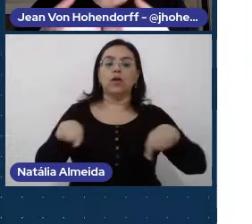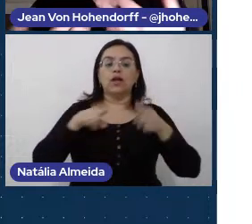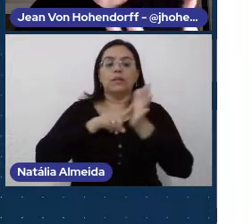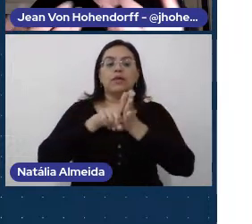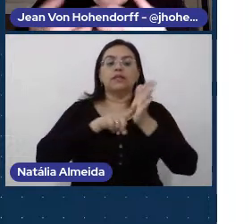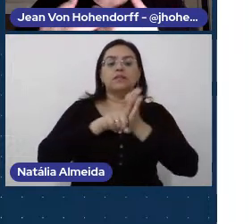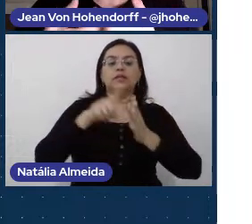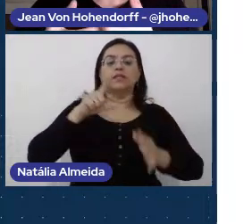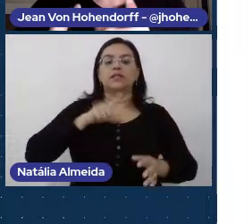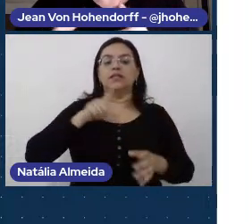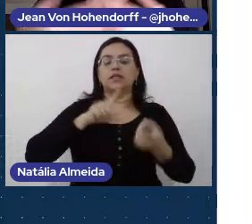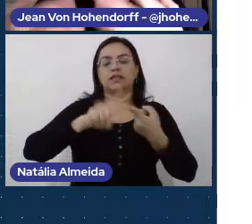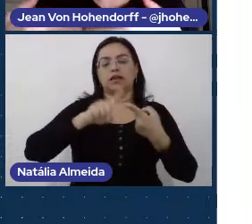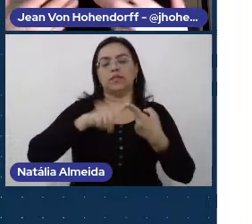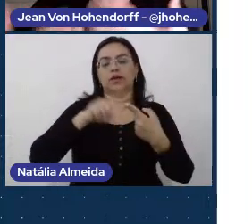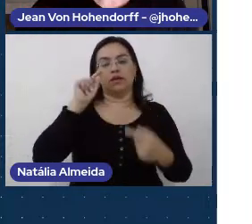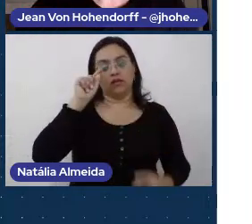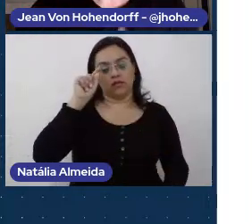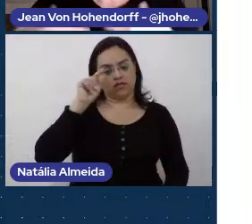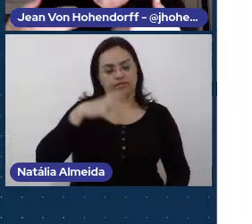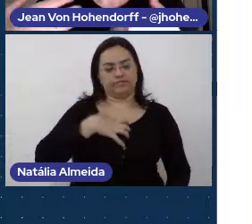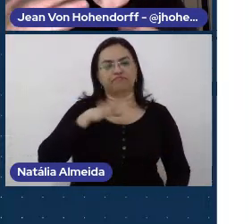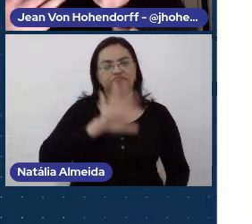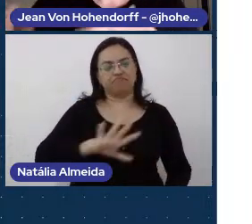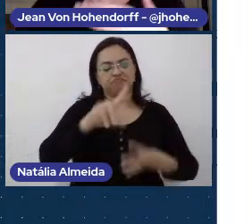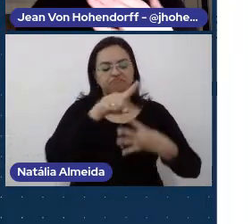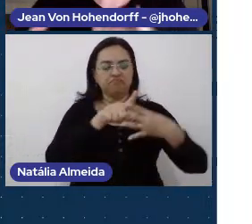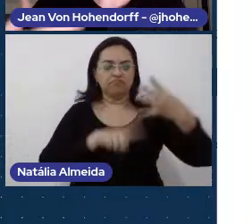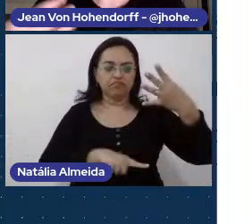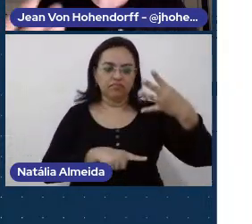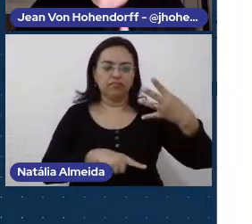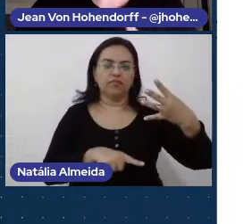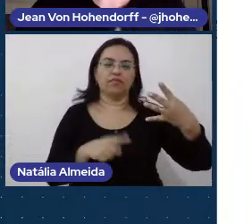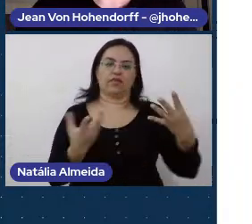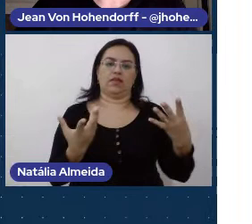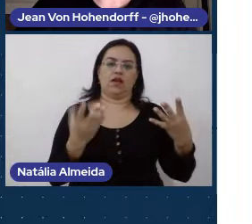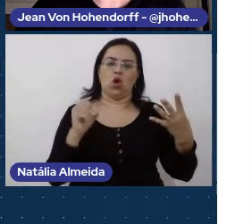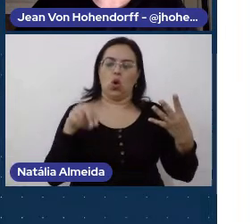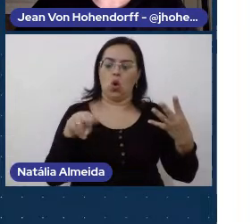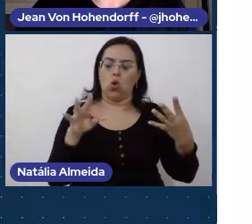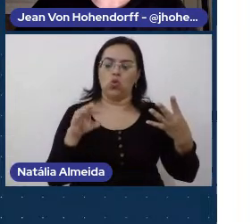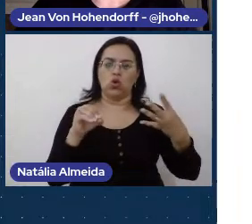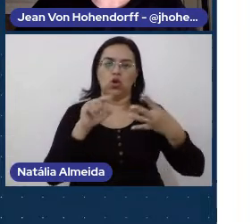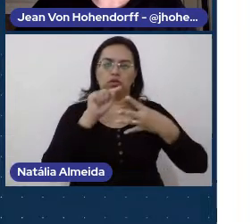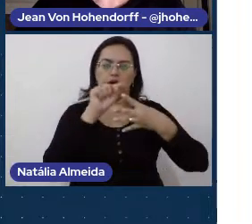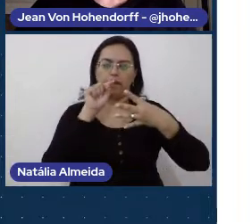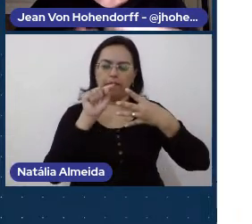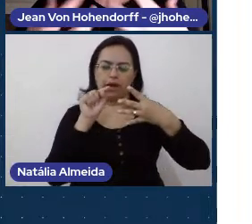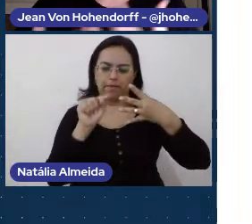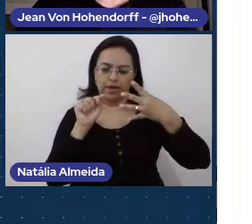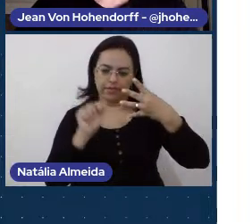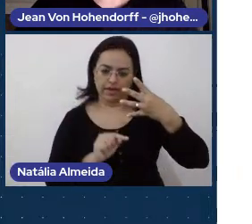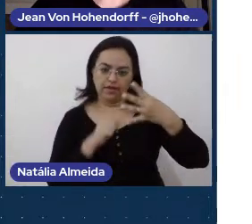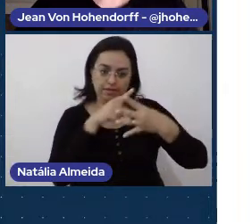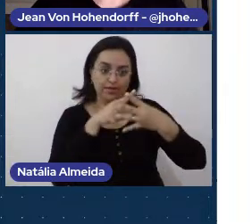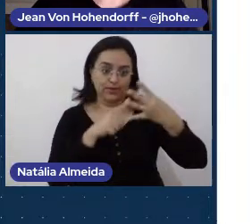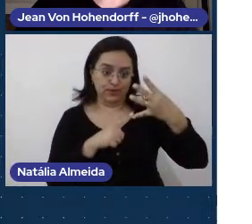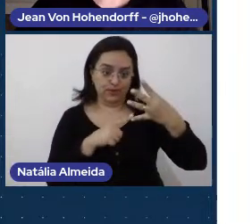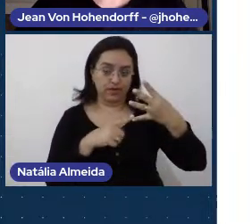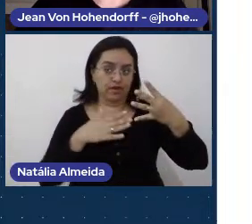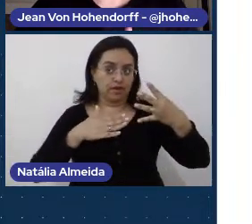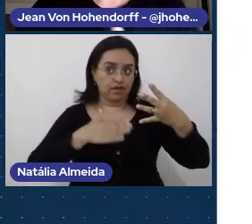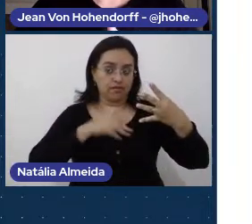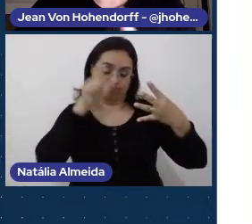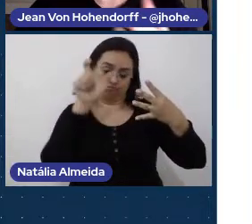dos paradigmas, né? E aí, dentro do paradigma, a questão da ontologia, epistemologia, axiologia e metodologia, que o